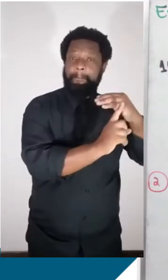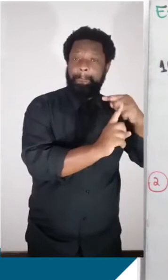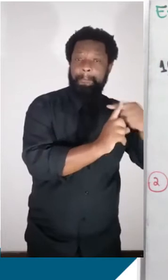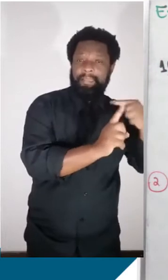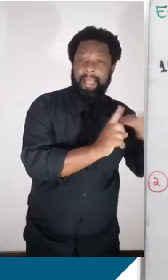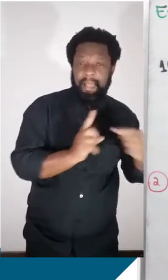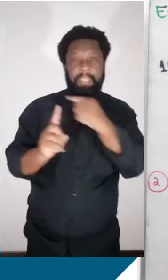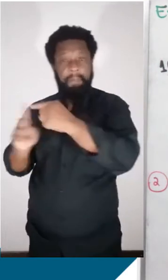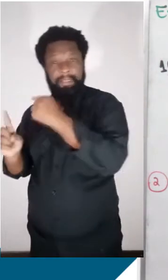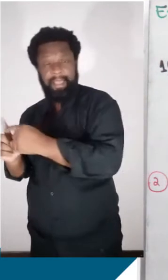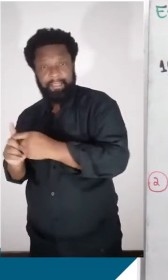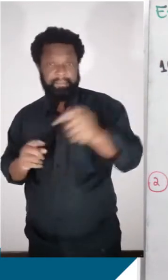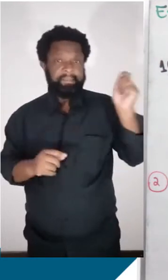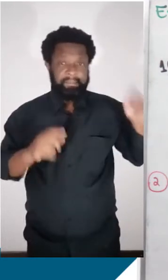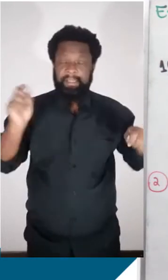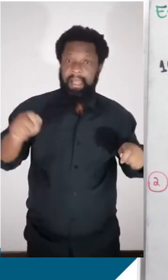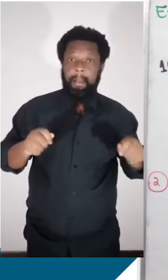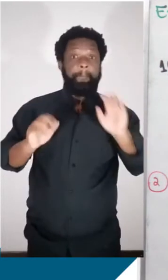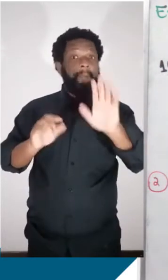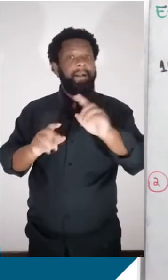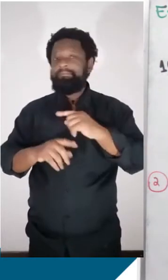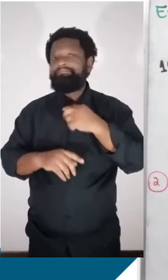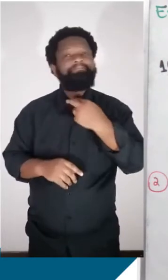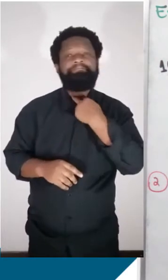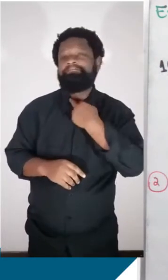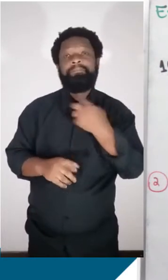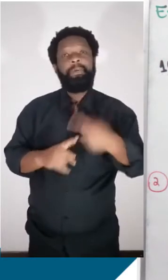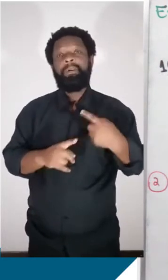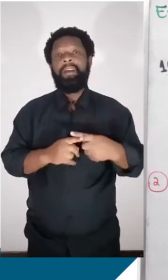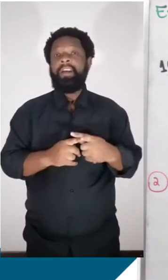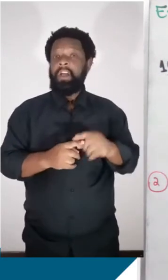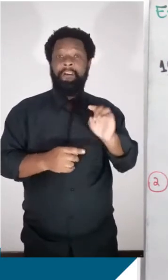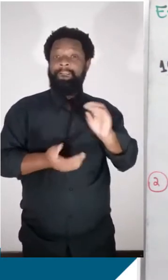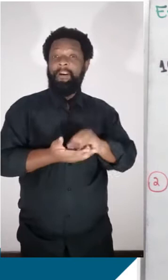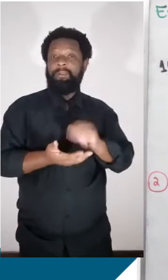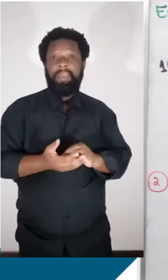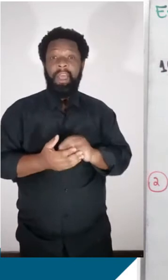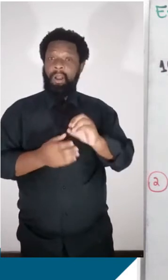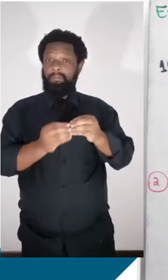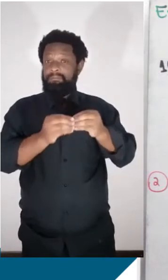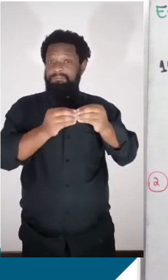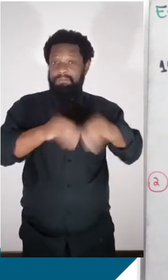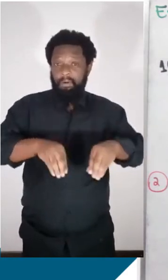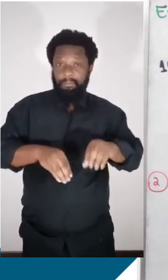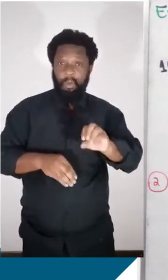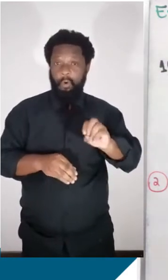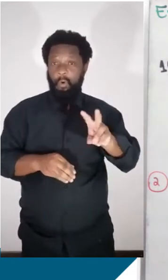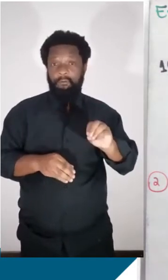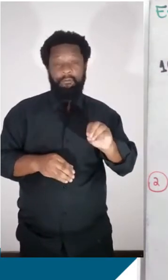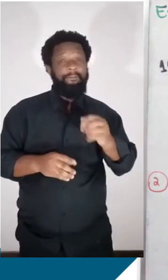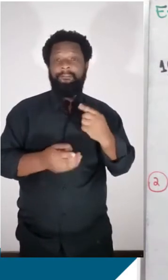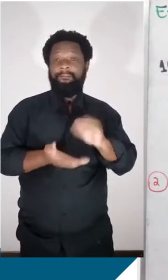tenho 1 quilograma, eu conseguiria fazer 2 bolos. Mas não é possível. Por quê? Porque eu só tenho 2 ovos.